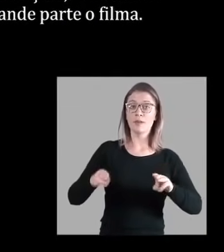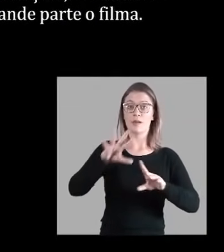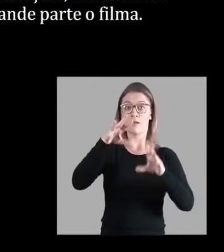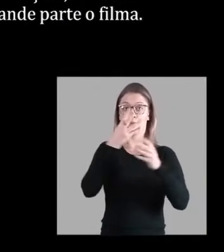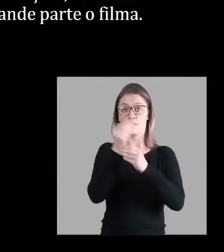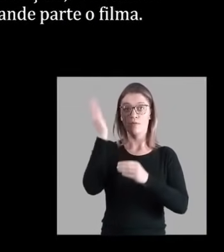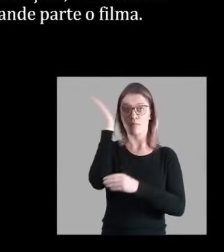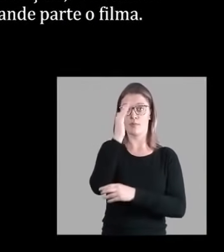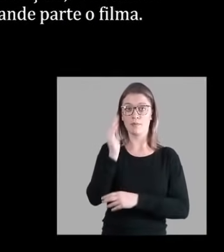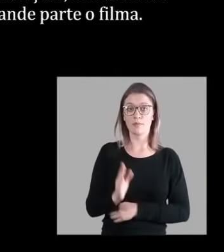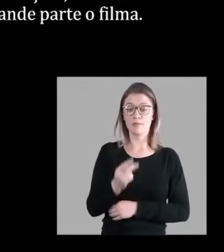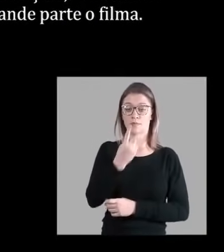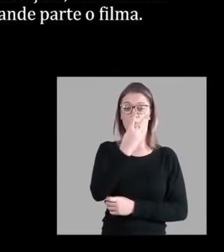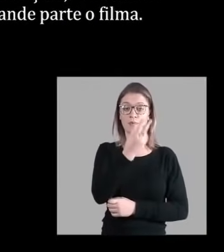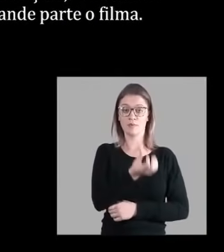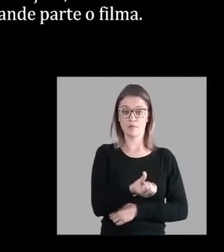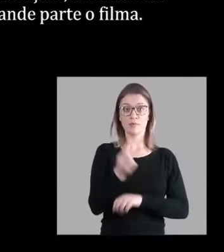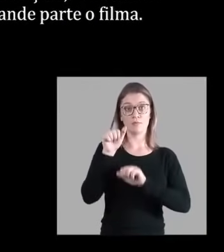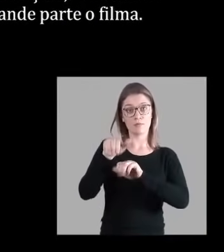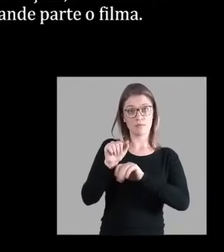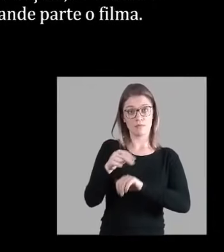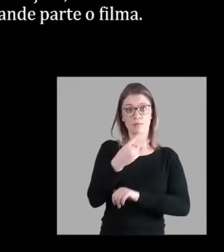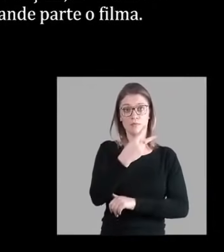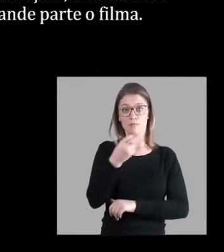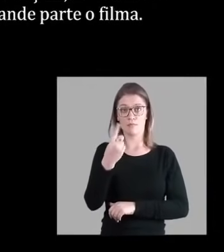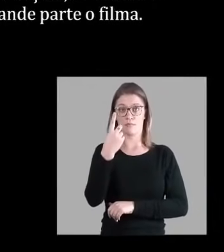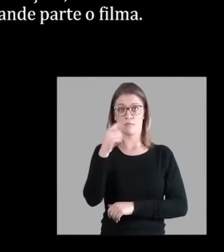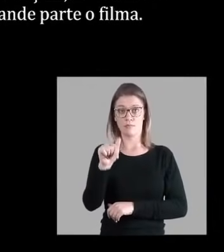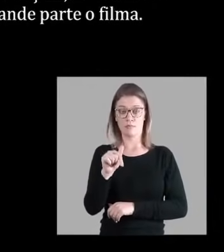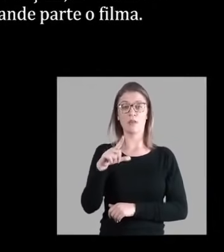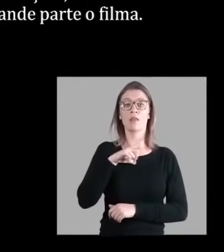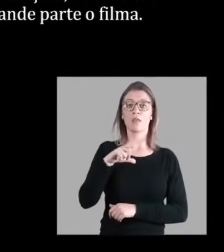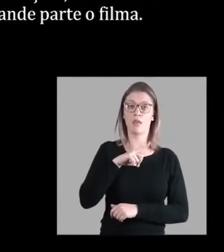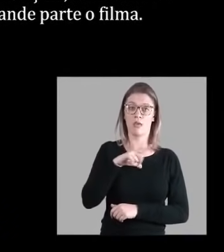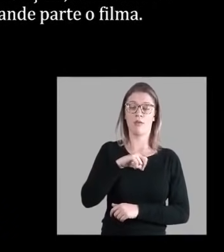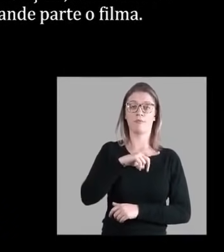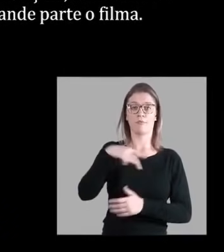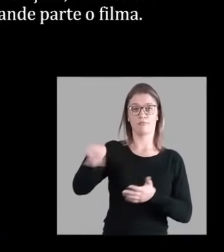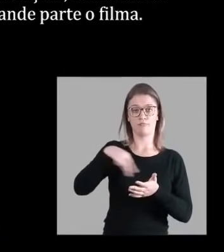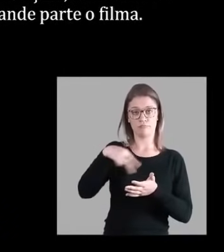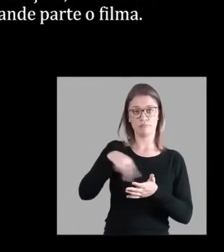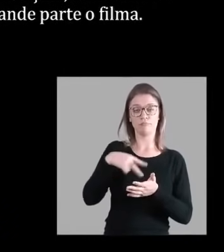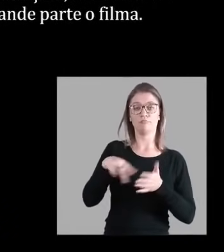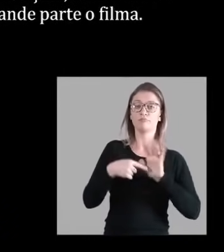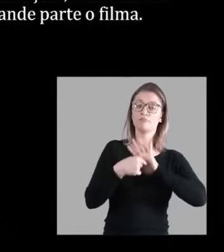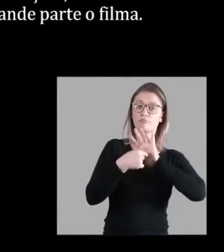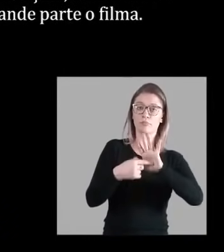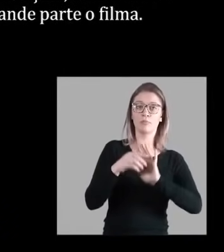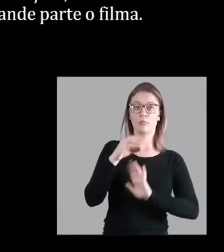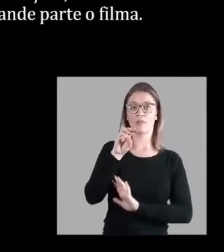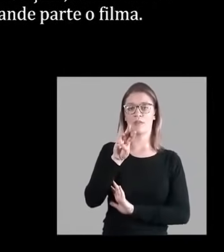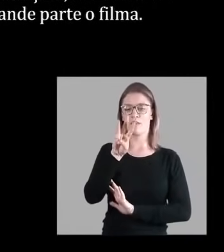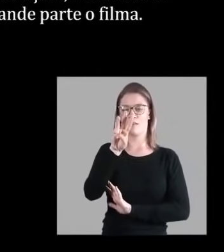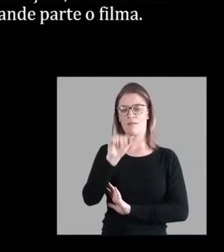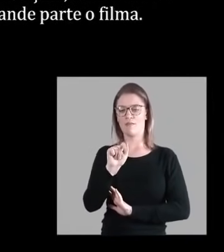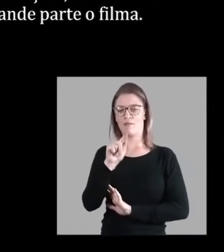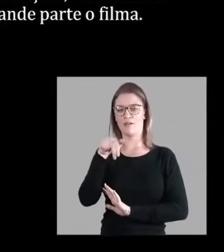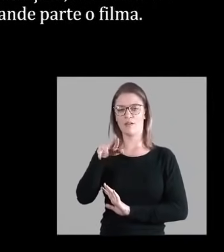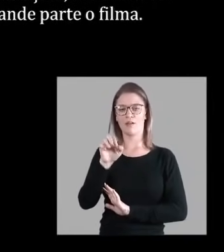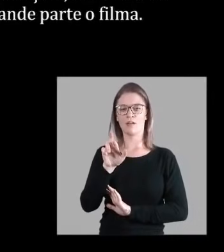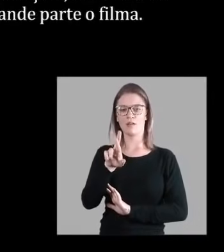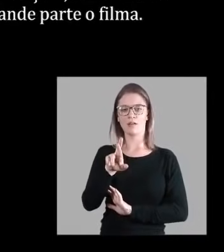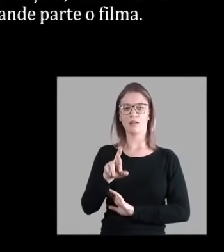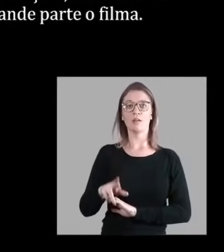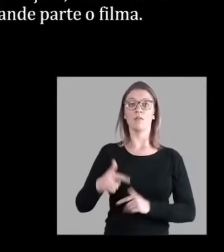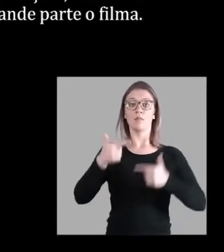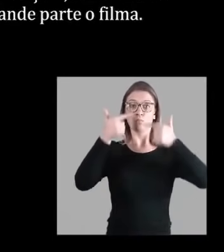realizada em 26 de setembro de 2017. O coreógrafo que apresentou essa obra foi Wagner Schwartz, e se posicionou